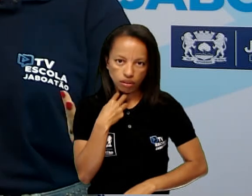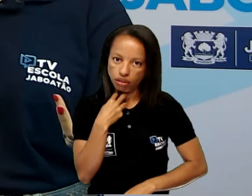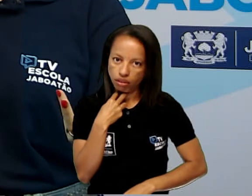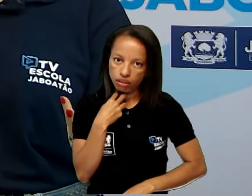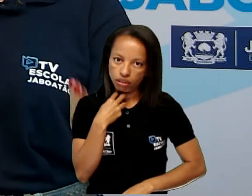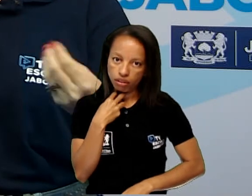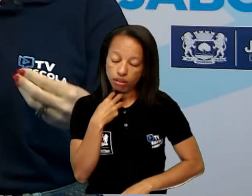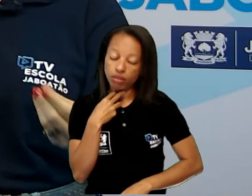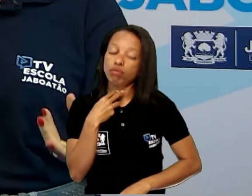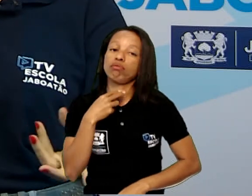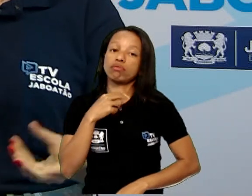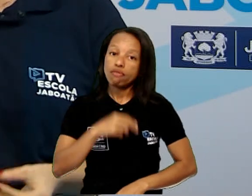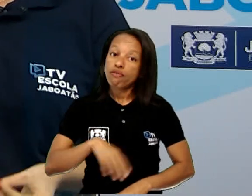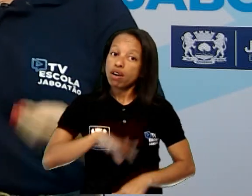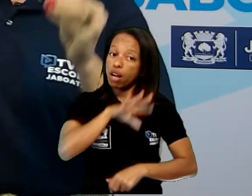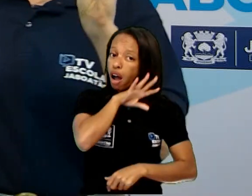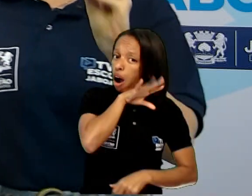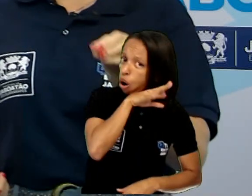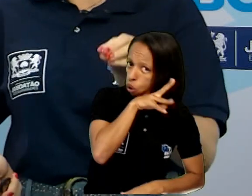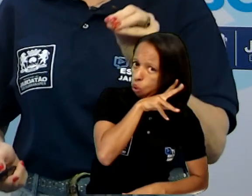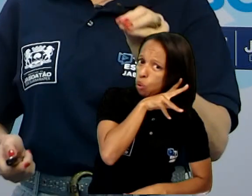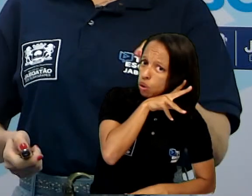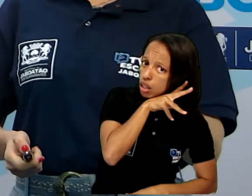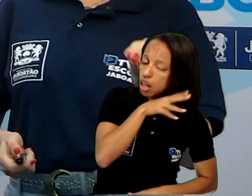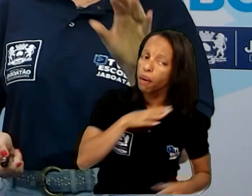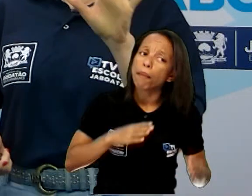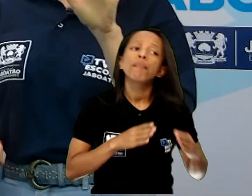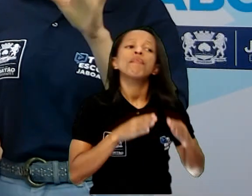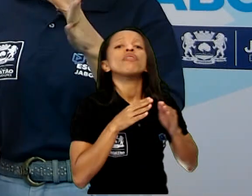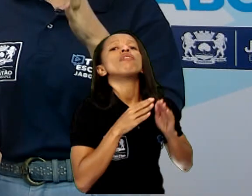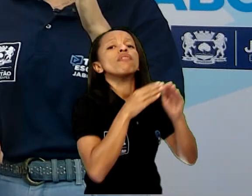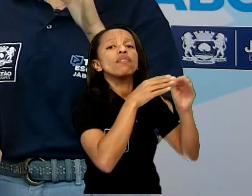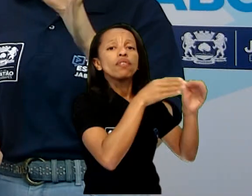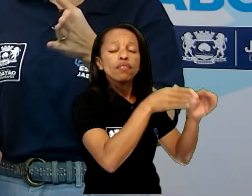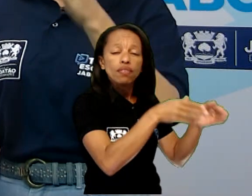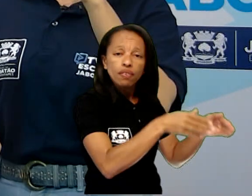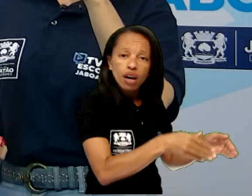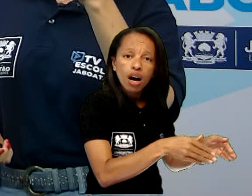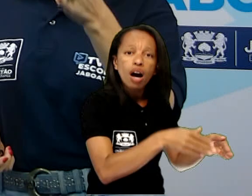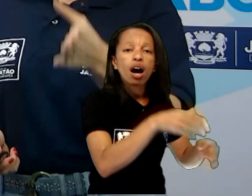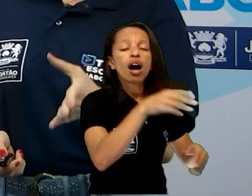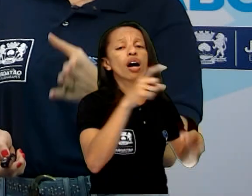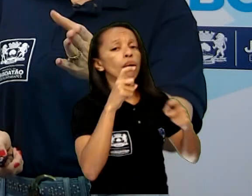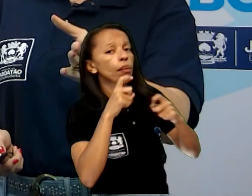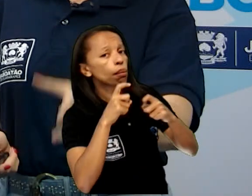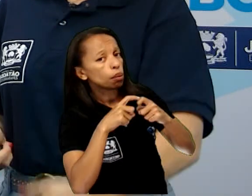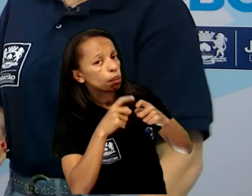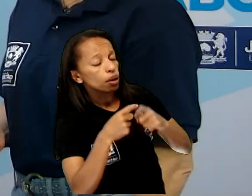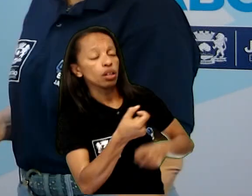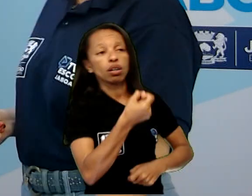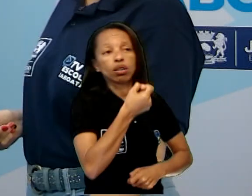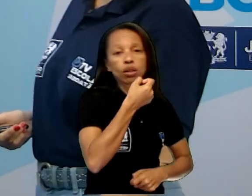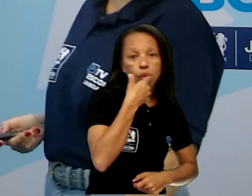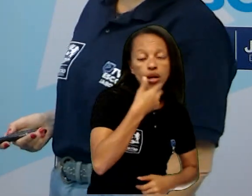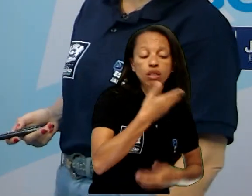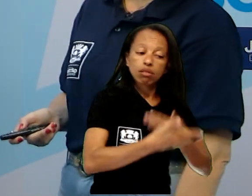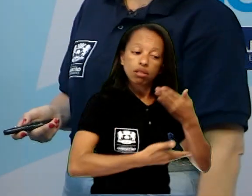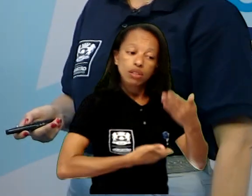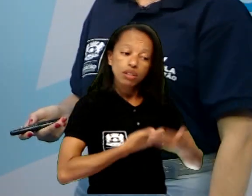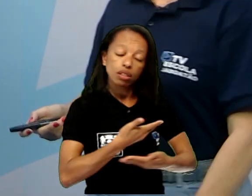muito pior do que ela já está. Leva para o médico, que o médico vai dar o remédio e o tratamento indicado para